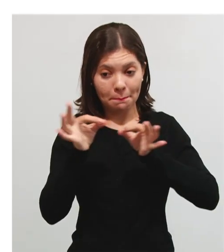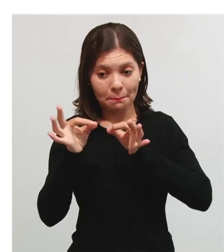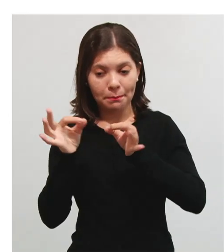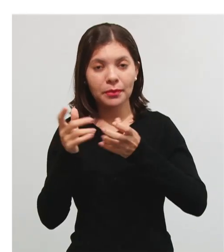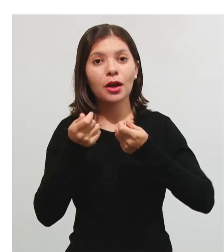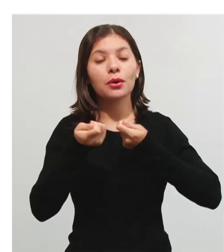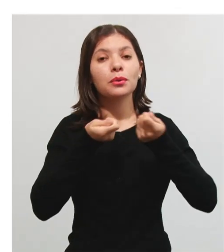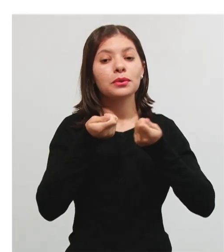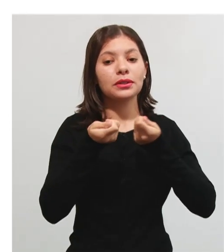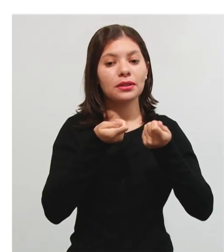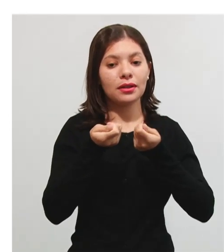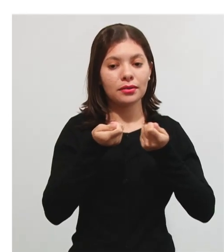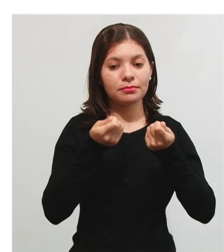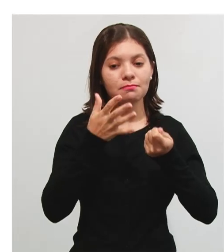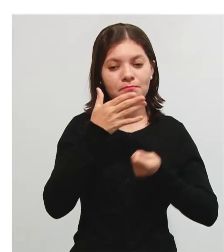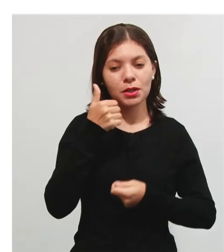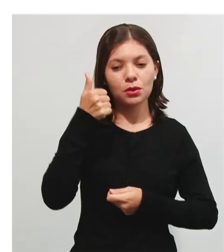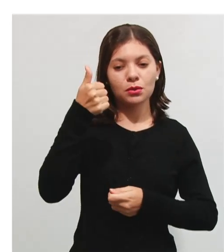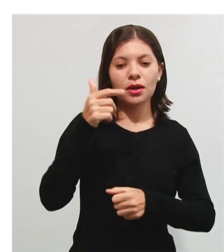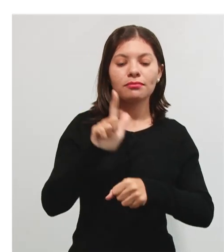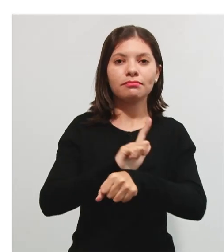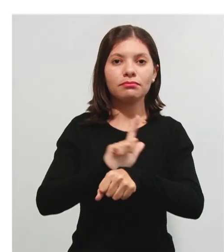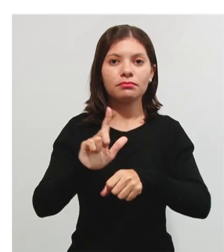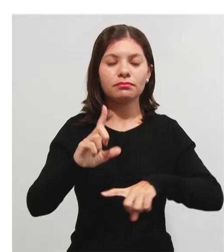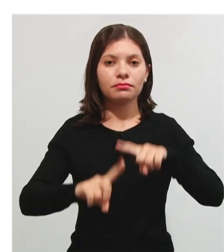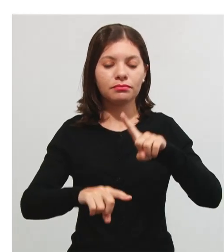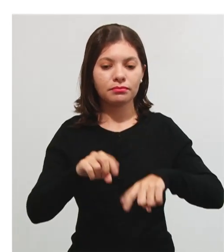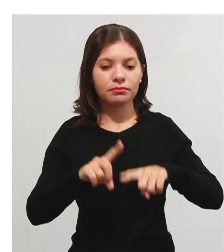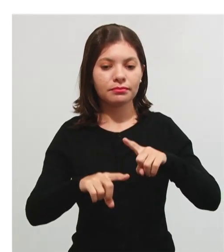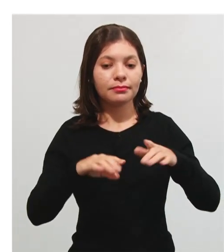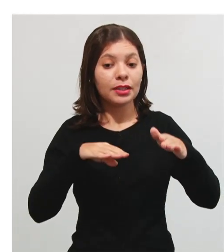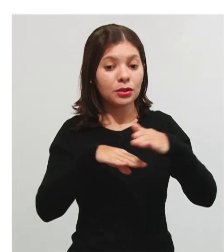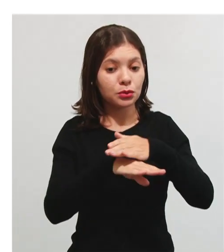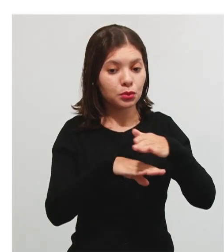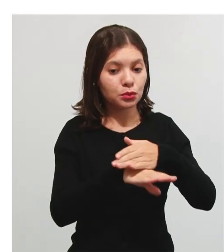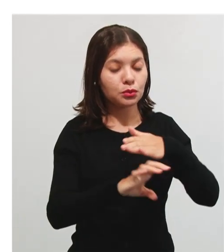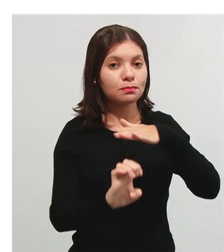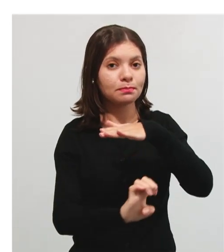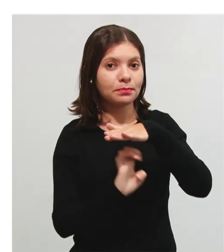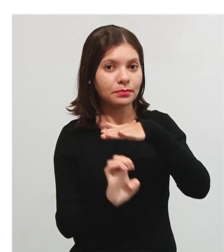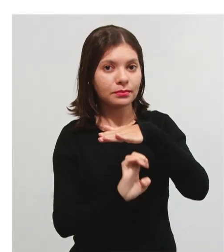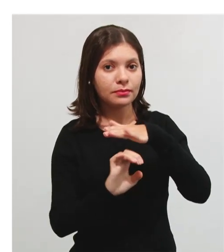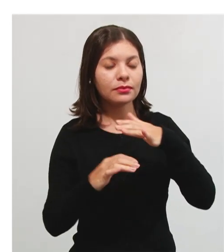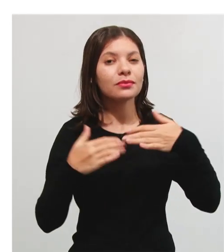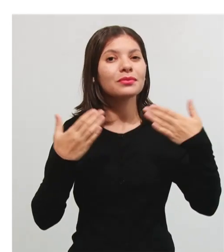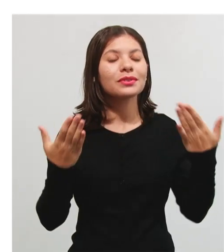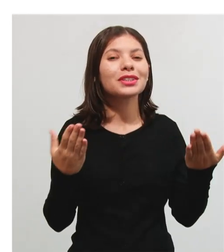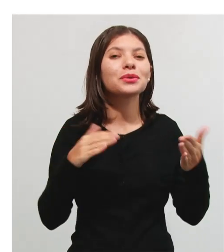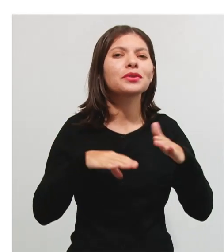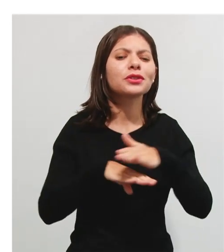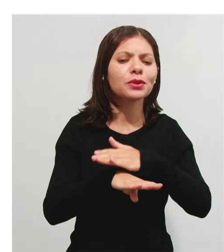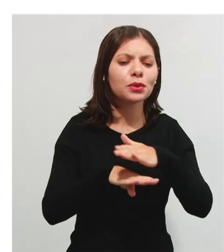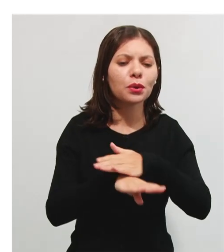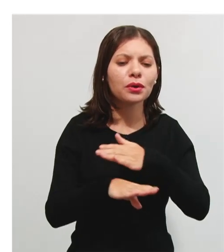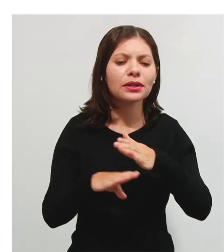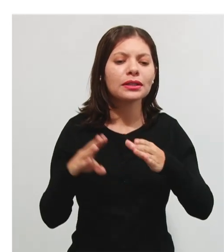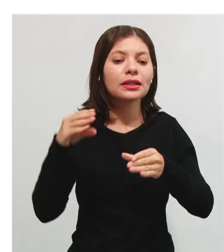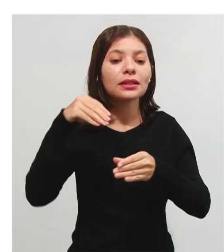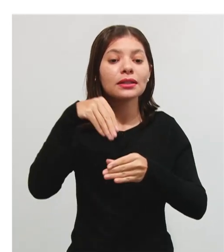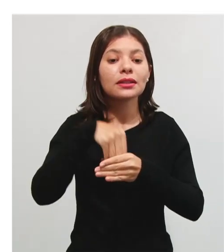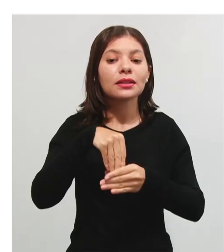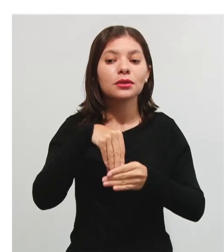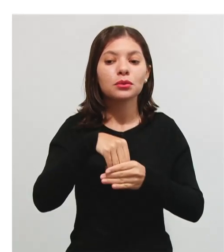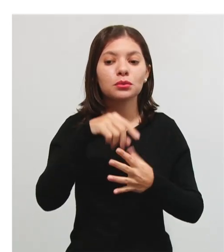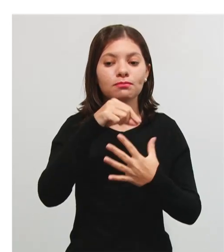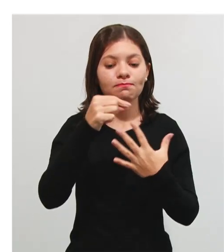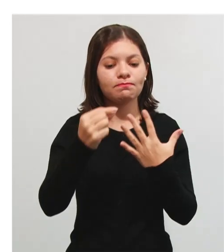e otimizar a gestão de produtos e materiais armazenados em uma empresa. Ou seja, o estoque ele faz parte de etapas essenciais